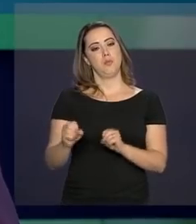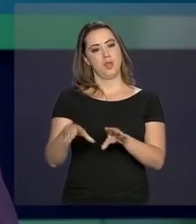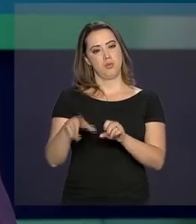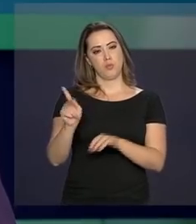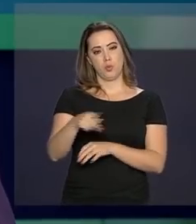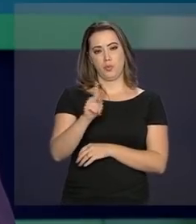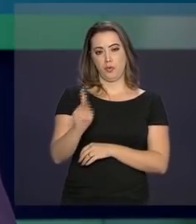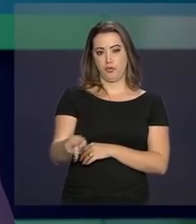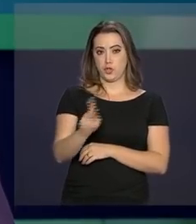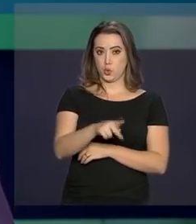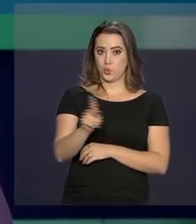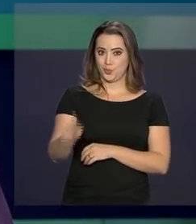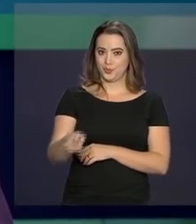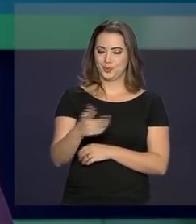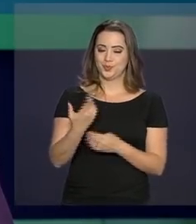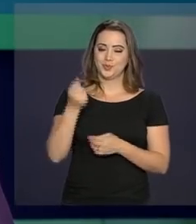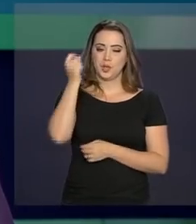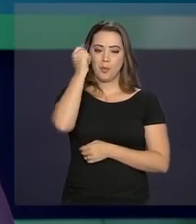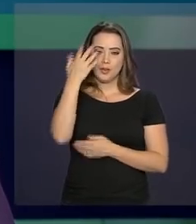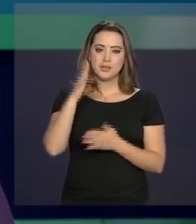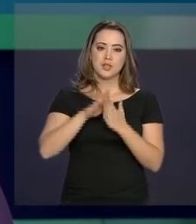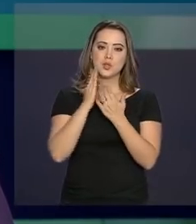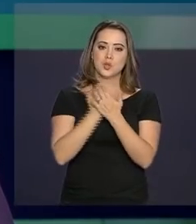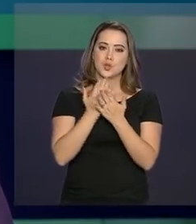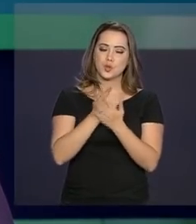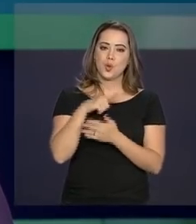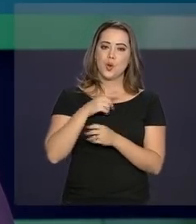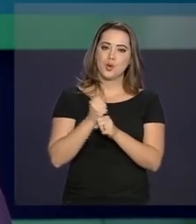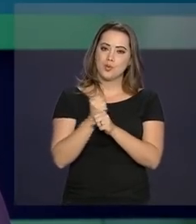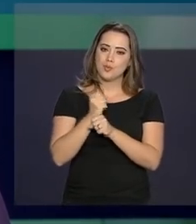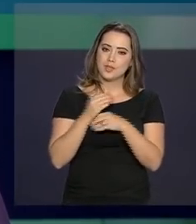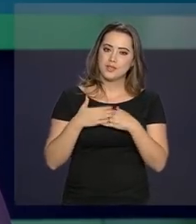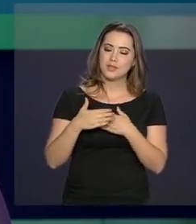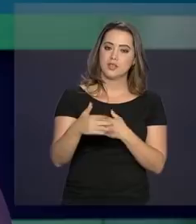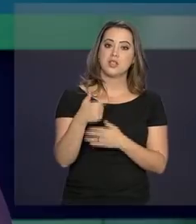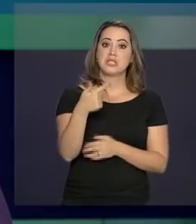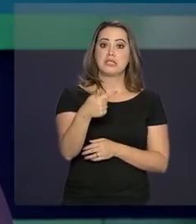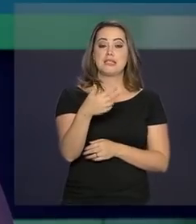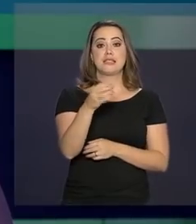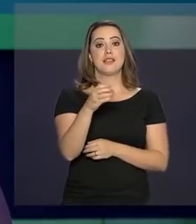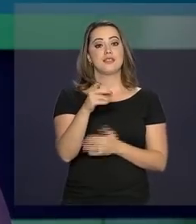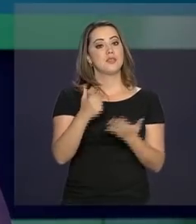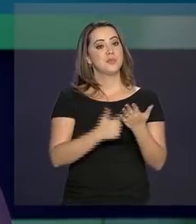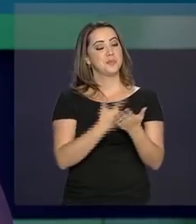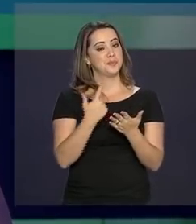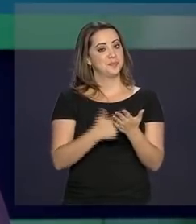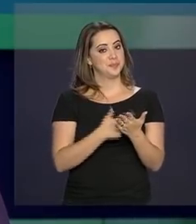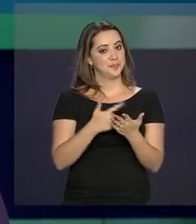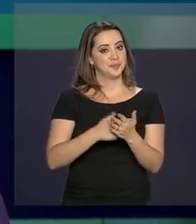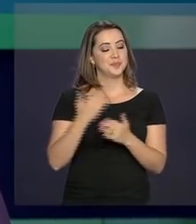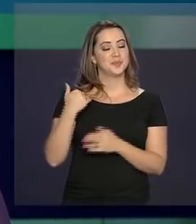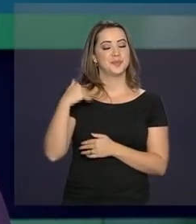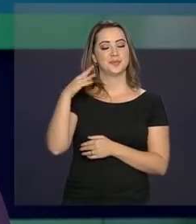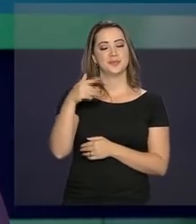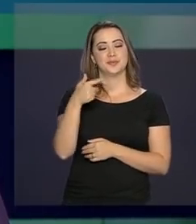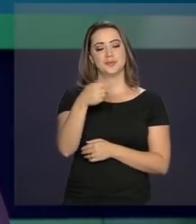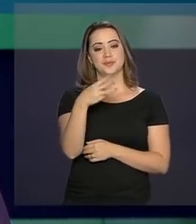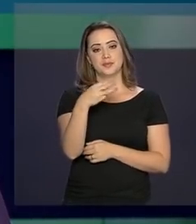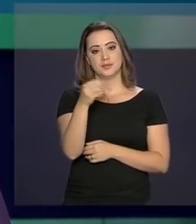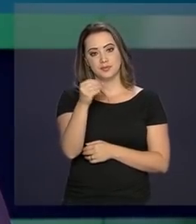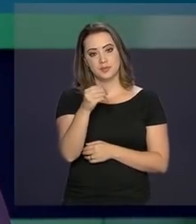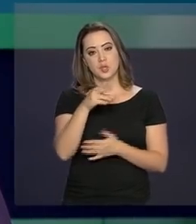educadores. Pensando nisso, as escolas públicas vão contar neste ano com 700 livros didáticos e mais de